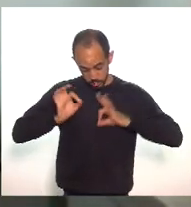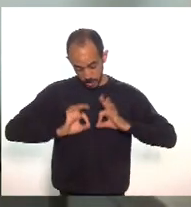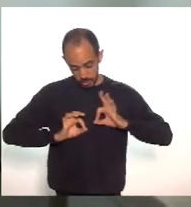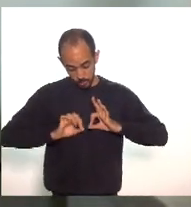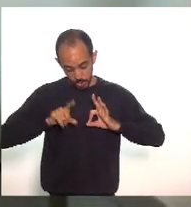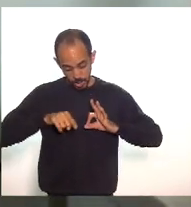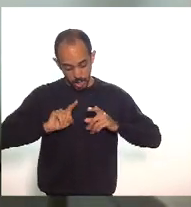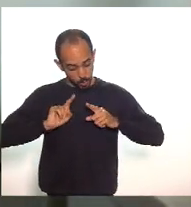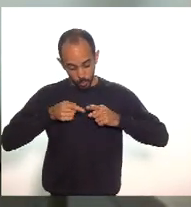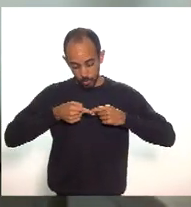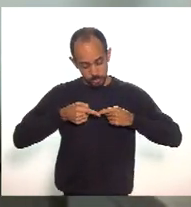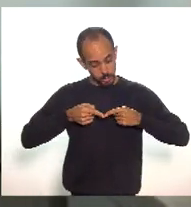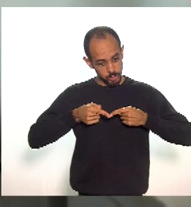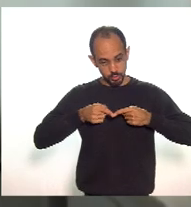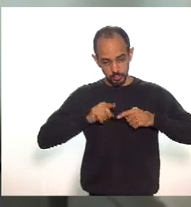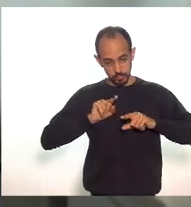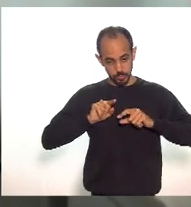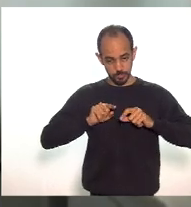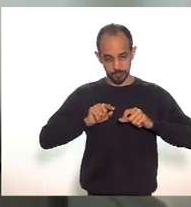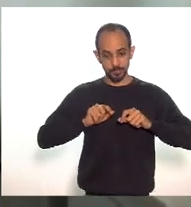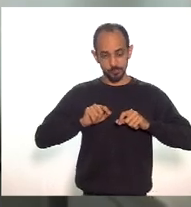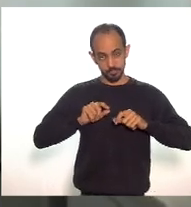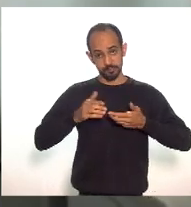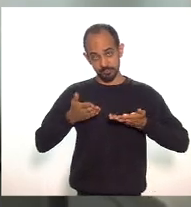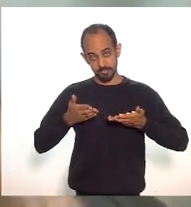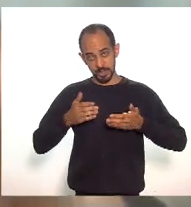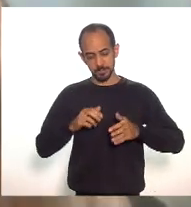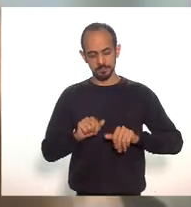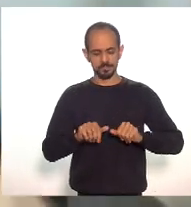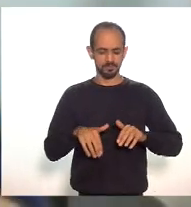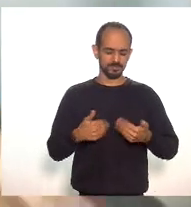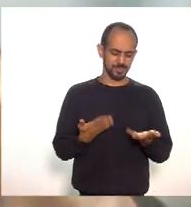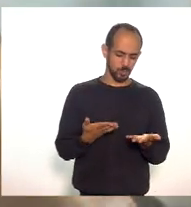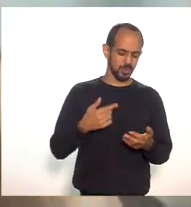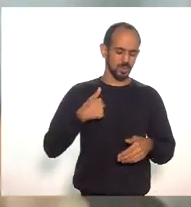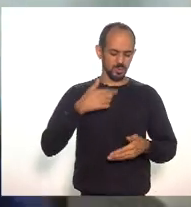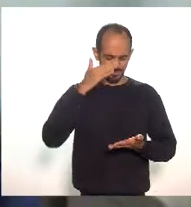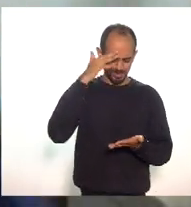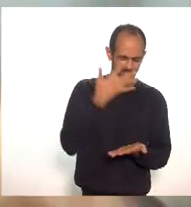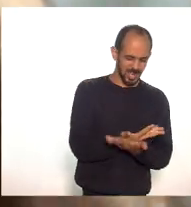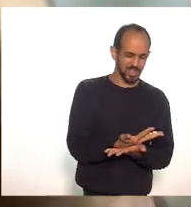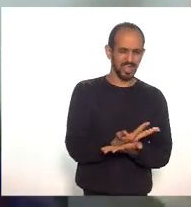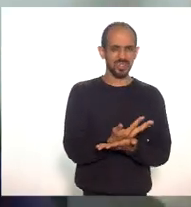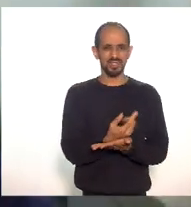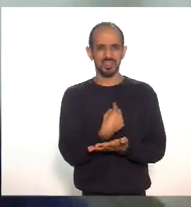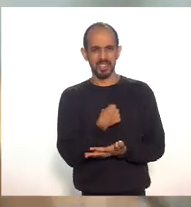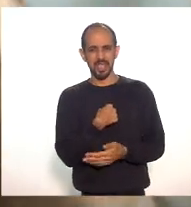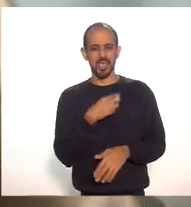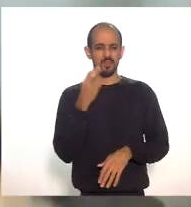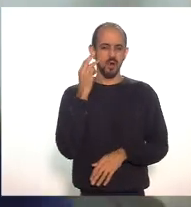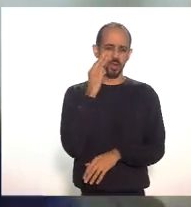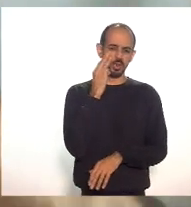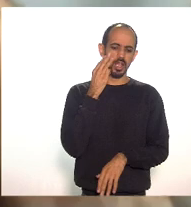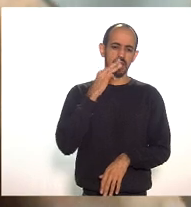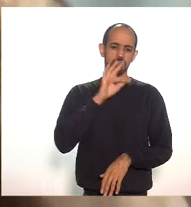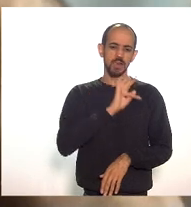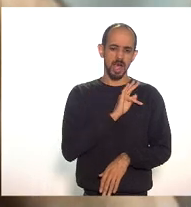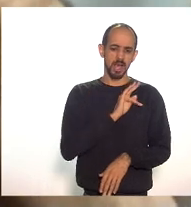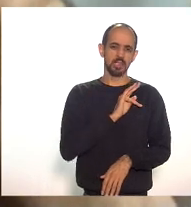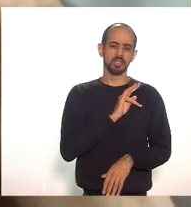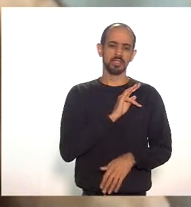fiz essa questão Mas ainda tem certeza que eu Valdete Martha